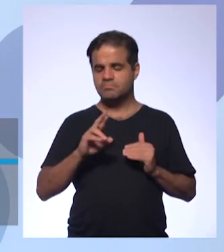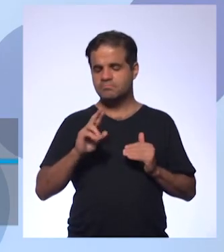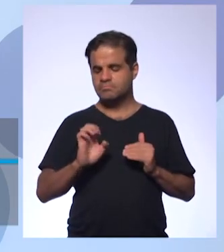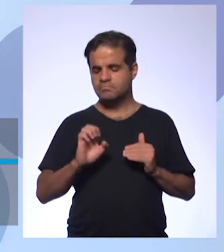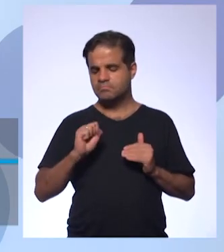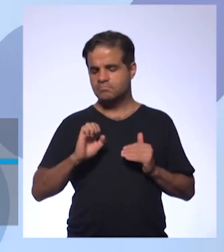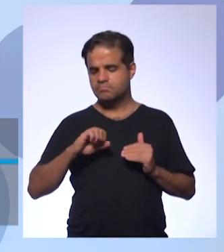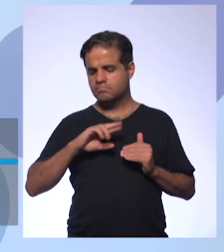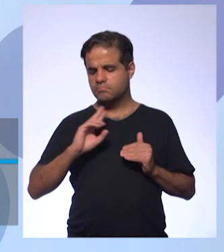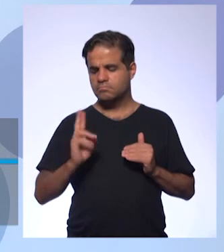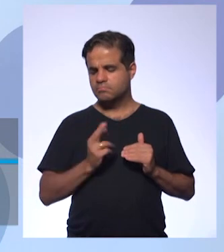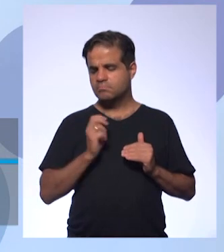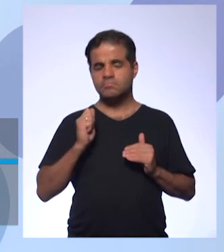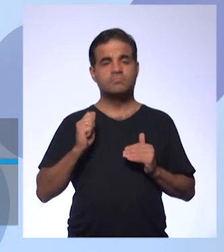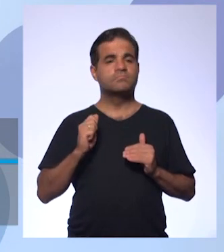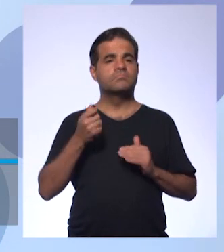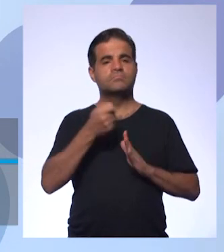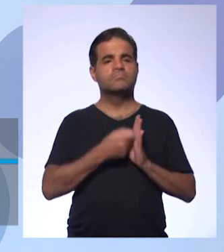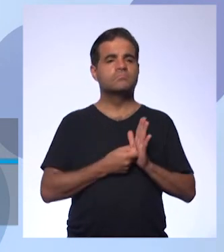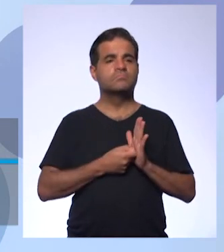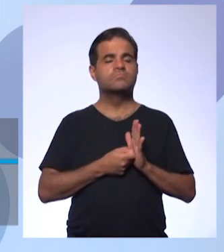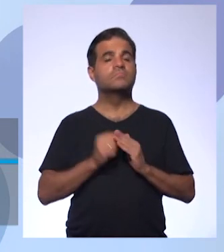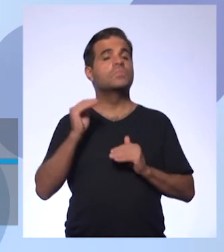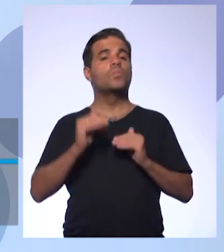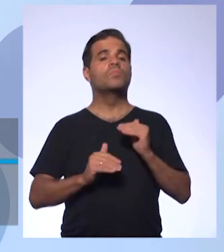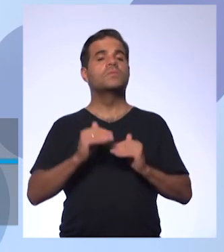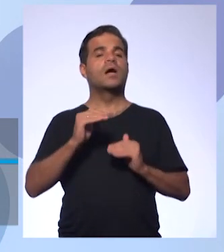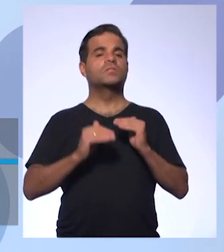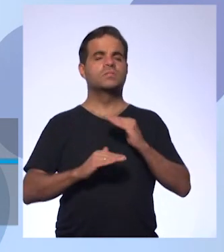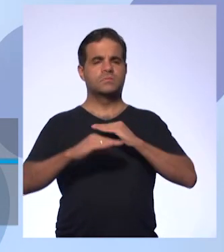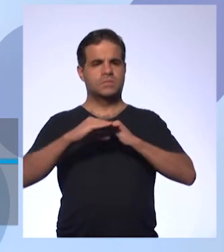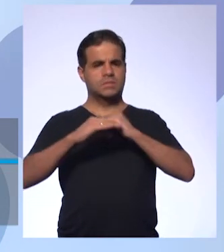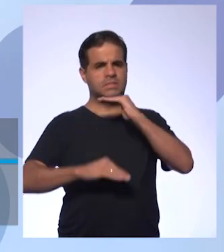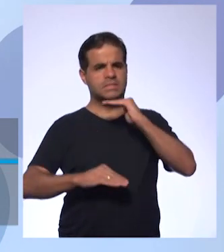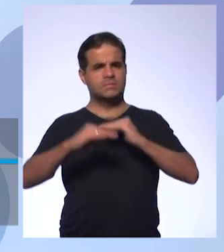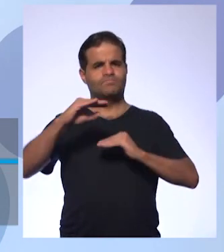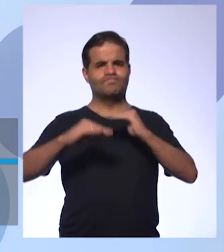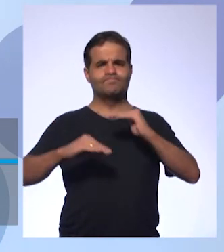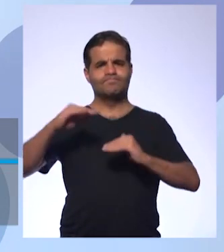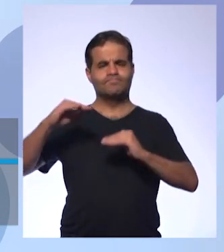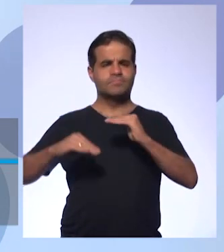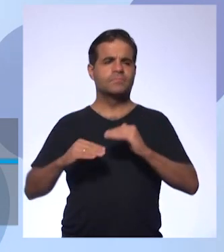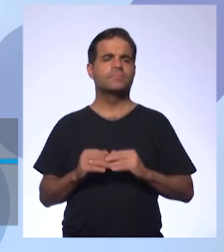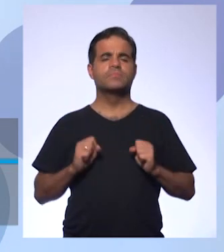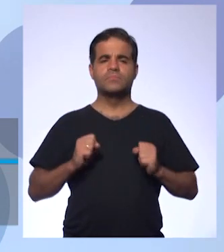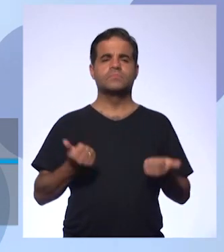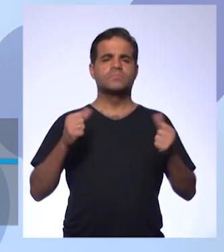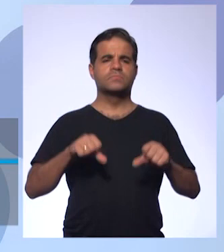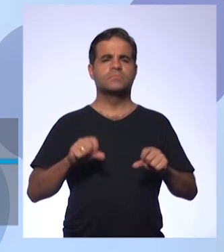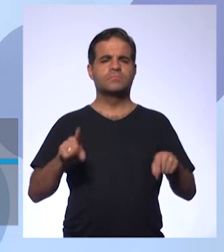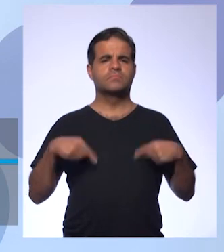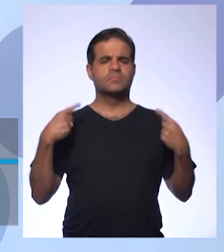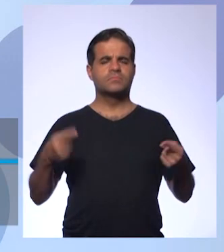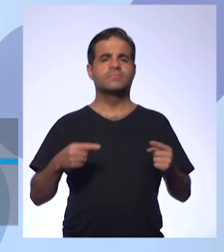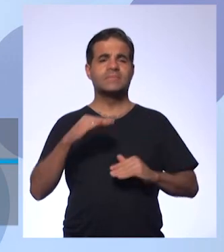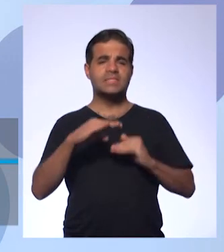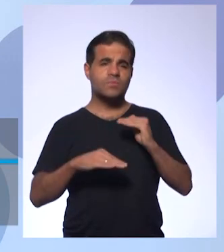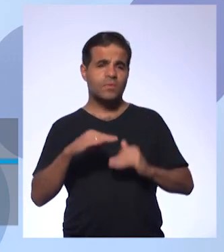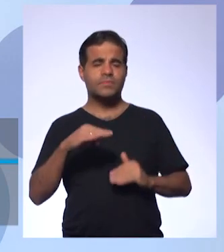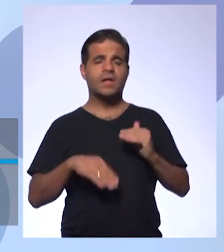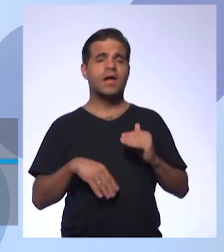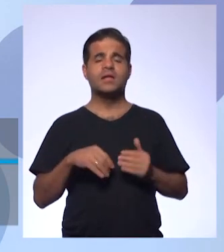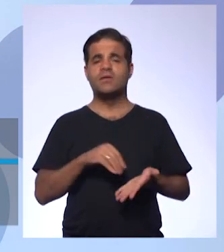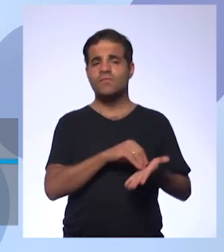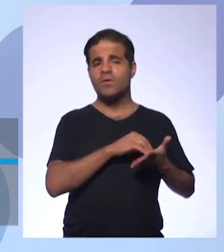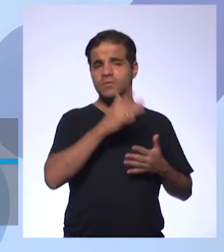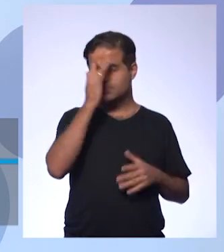resenhas, falam da desigualdade. Apesar da desigualdade de classe, o mundo pode ficar ainda pior, desigualdade de classe e a falta de